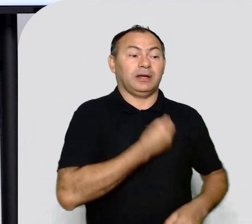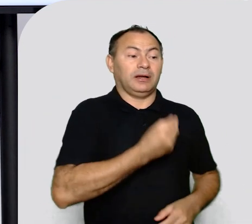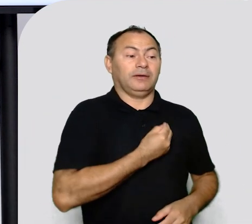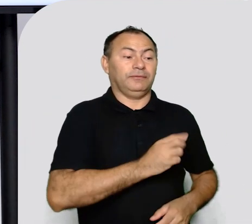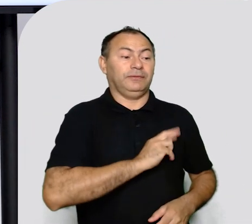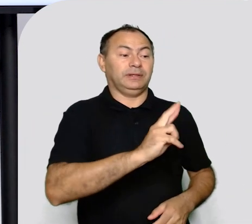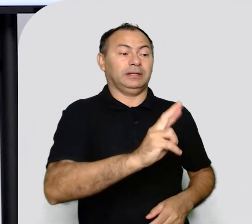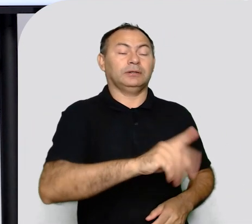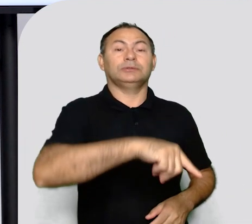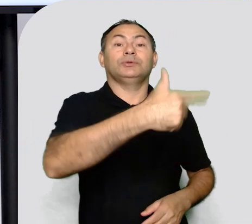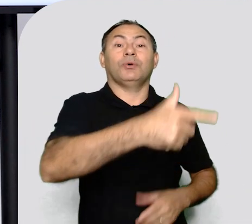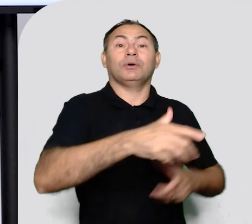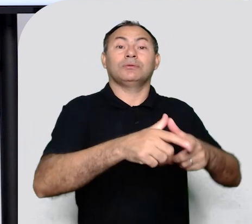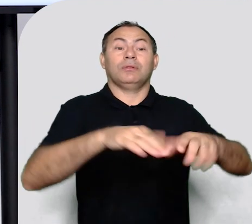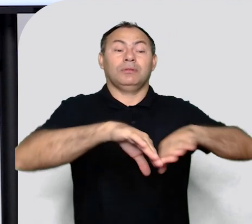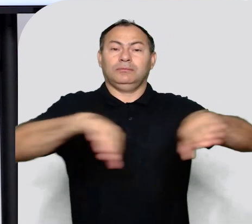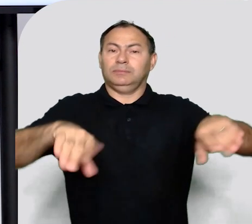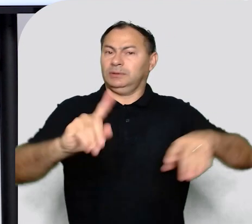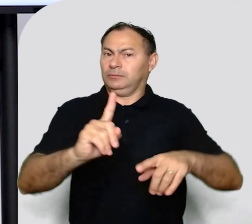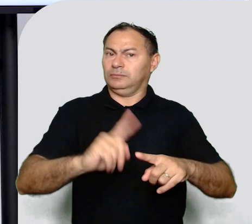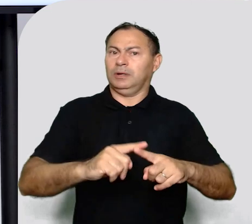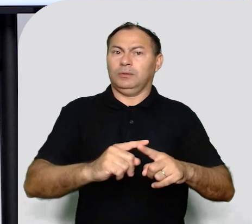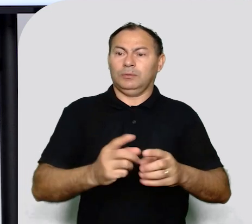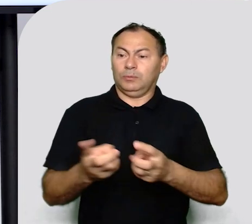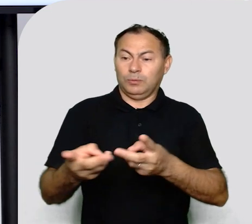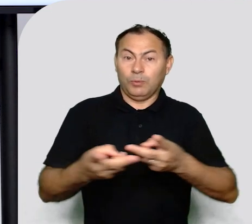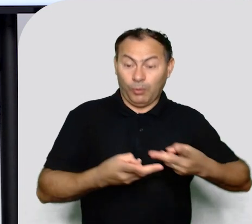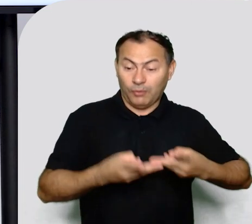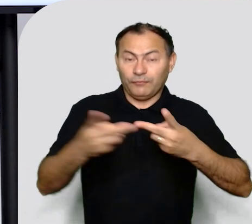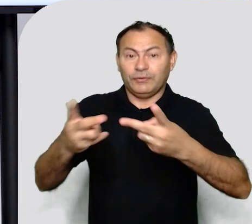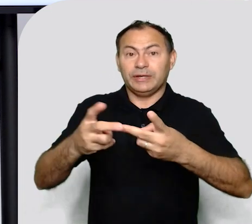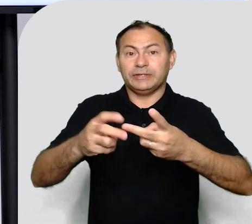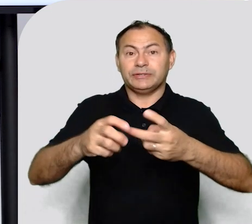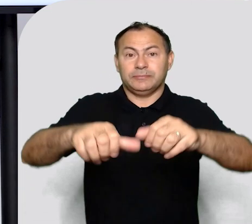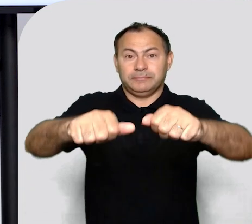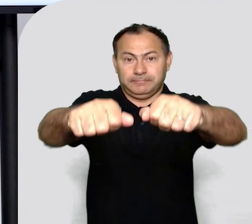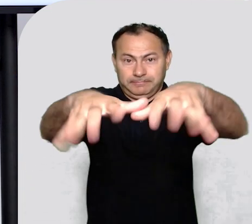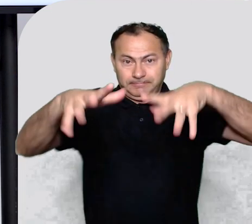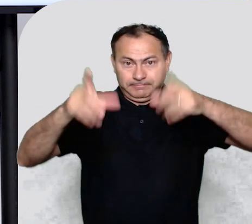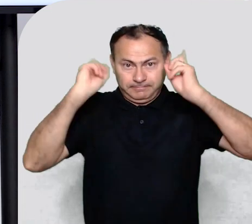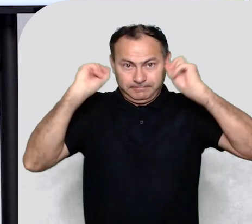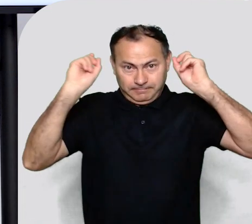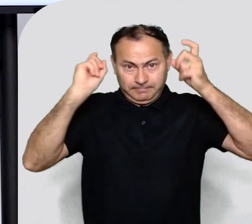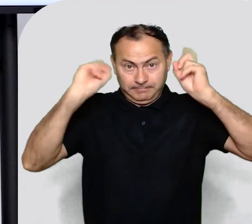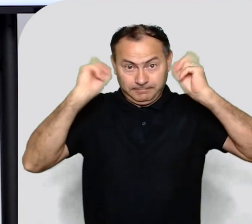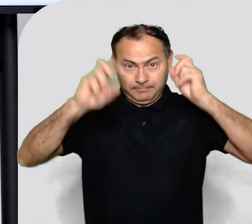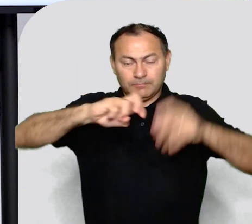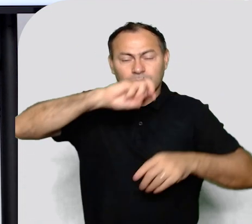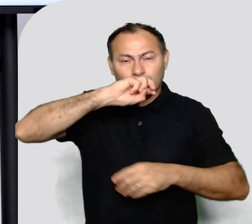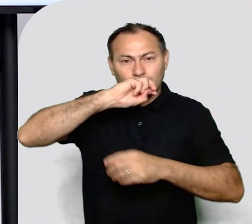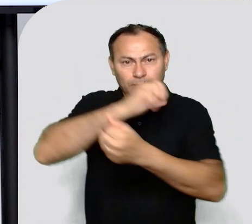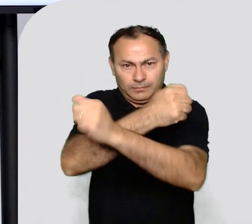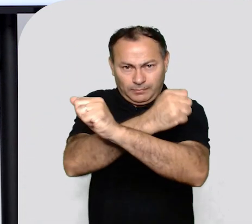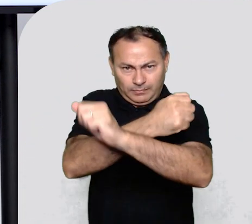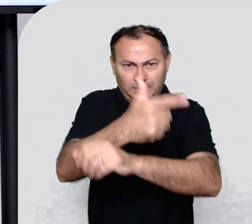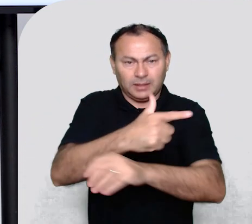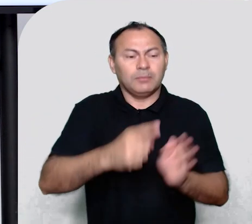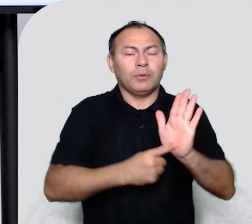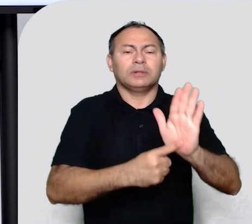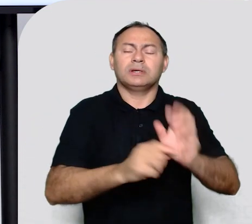vida religiosa do outro. O convite do concílio é buscar sempre